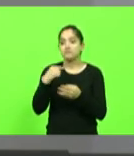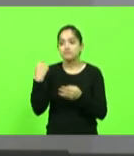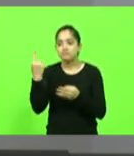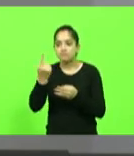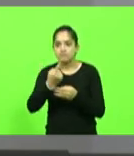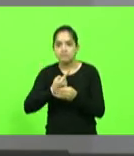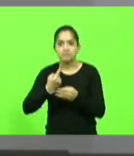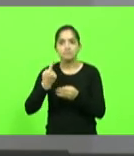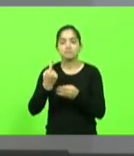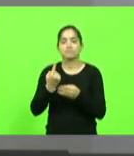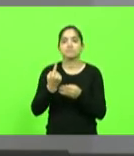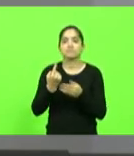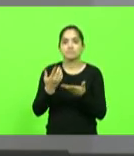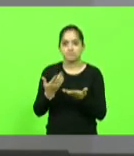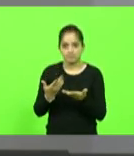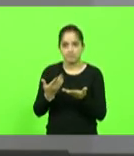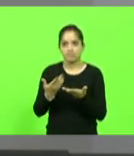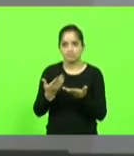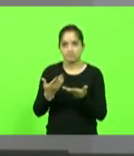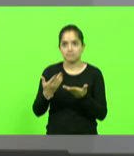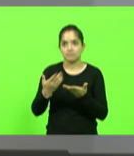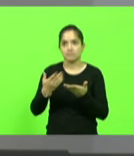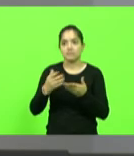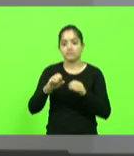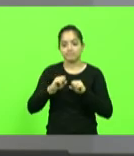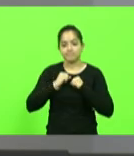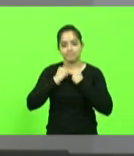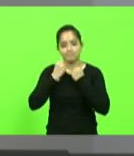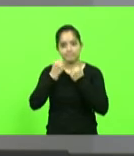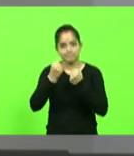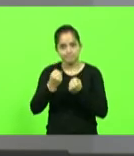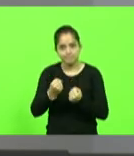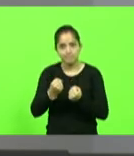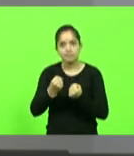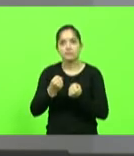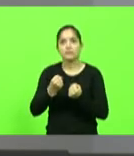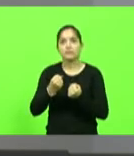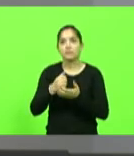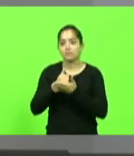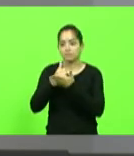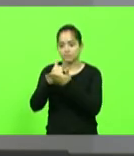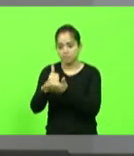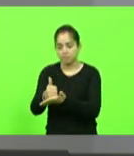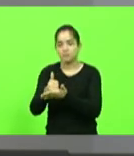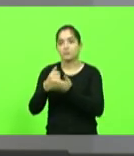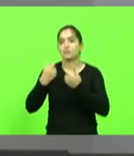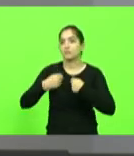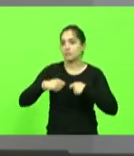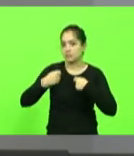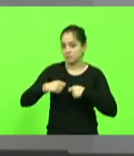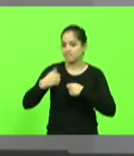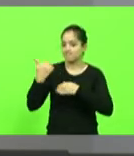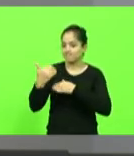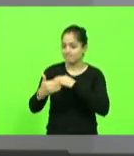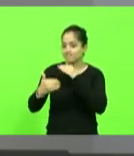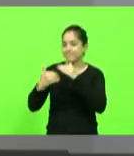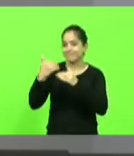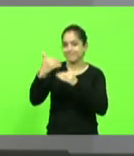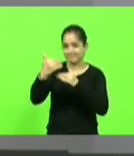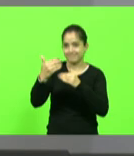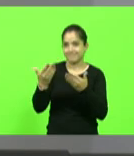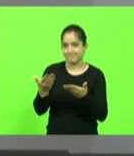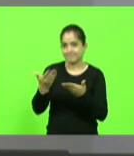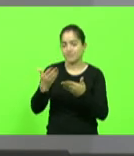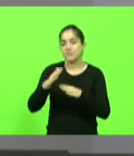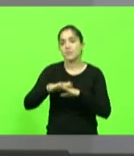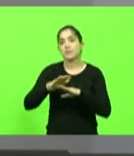todos nós aqui estamos imbuídos num movimento. E, neste movimento, nós precisamos dar passos. Né? E o próprio governo